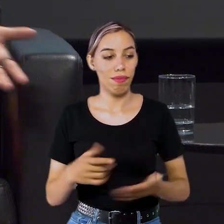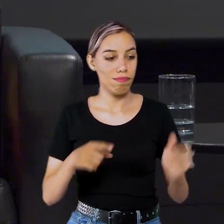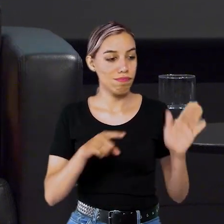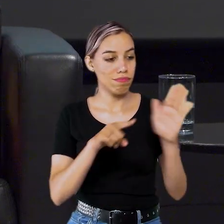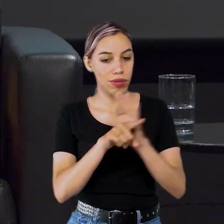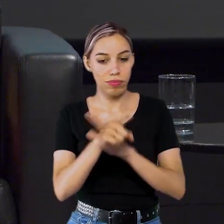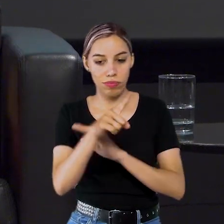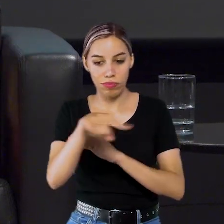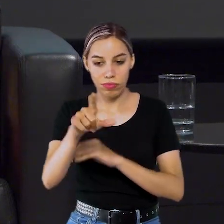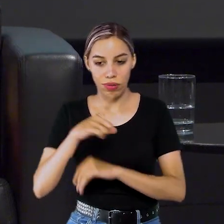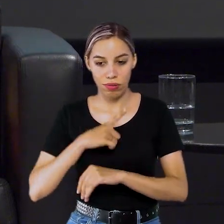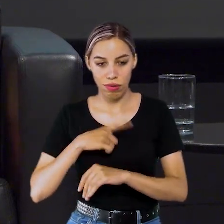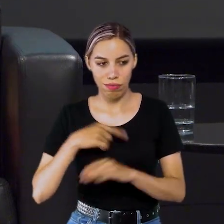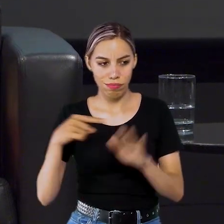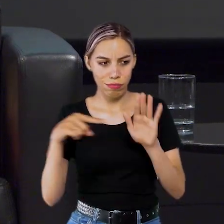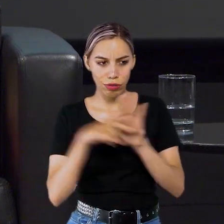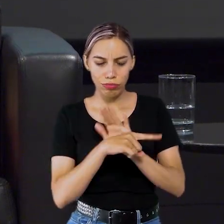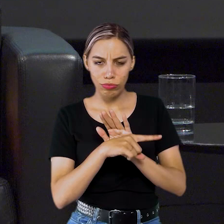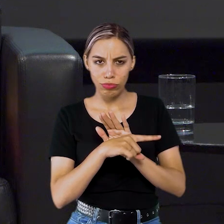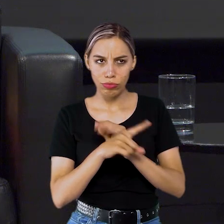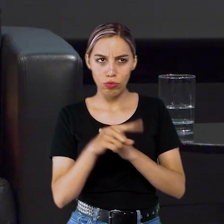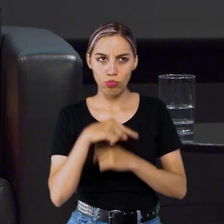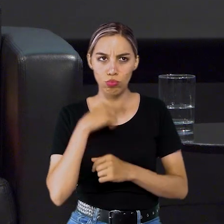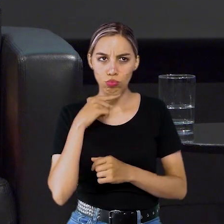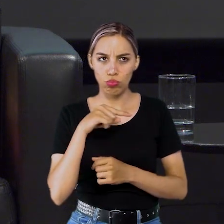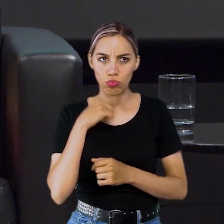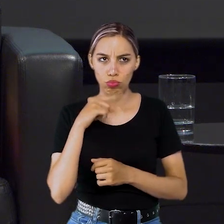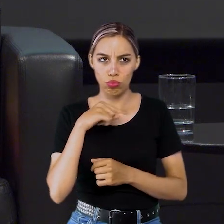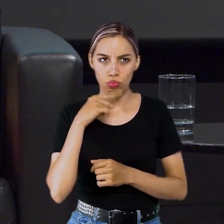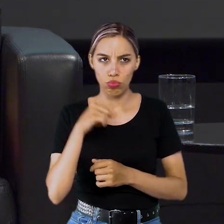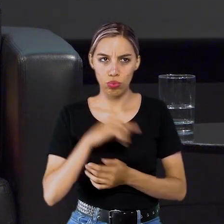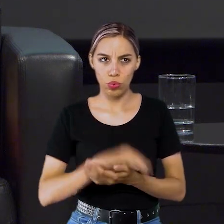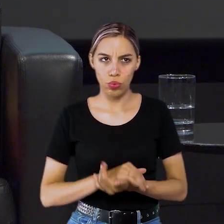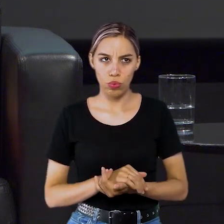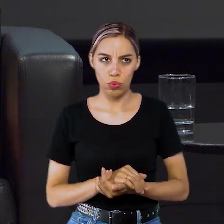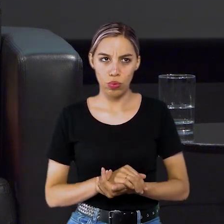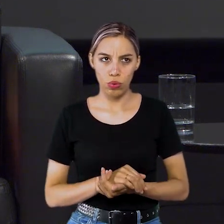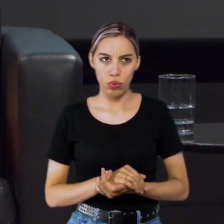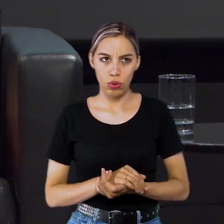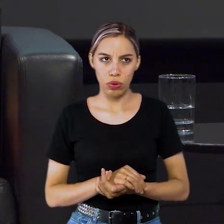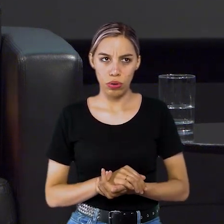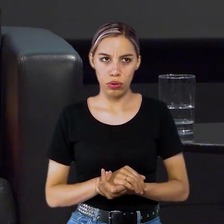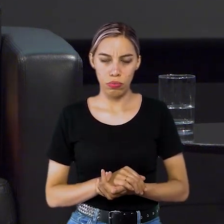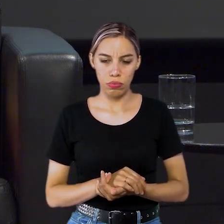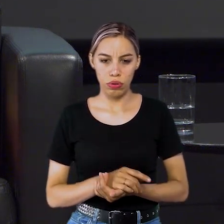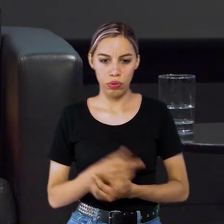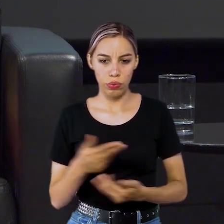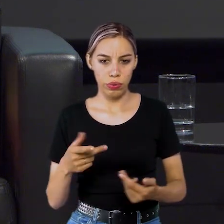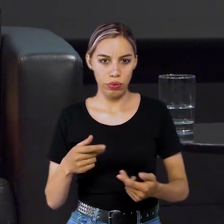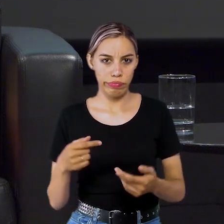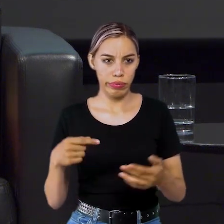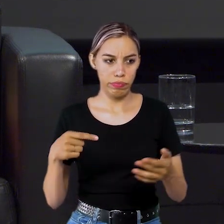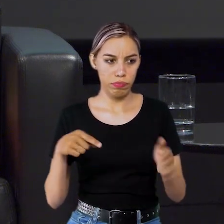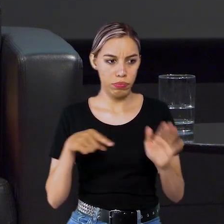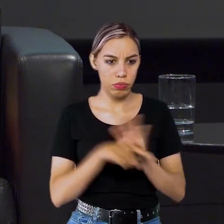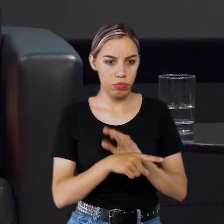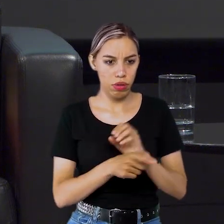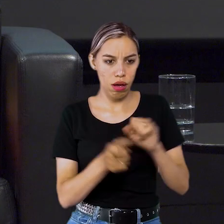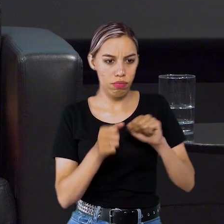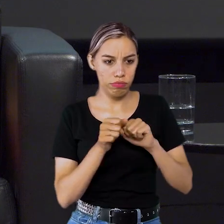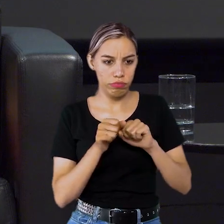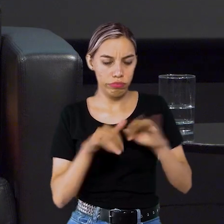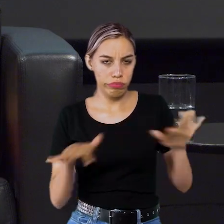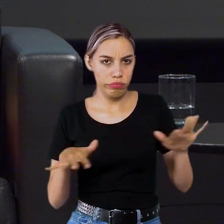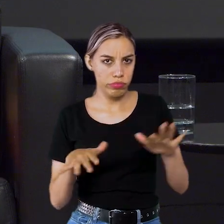pergunto, alguém tem alguma questão, alguma dúvida, alguma coisa a trazer mesmo, né, para compartilhar do que eles trouxeram